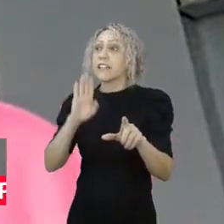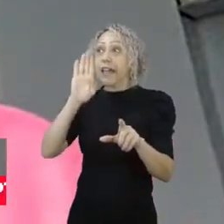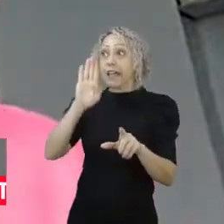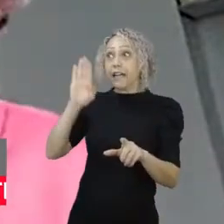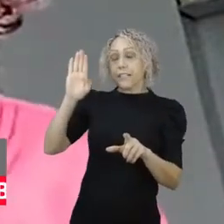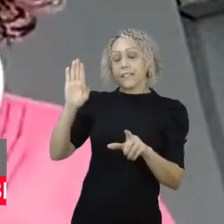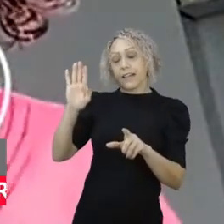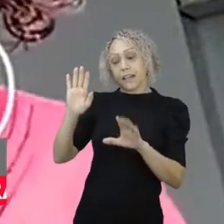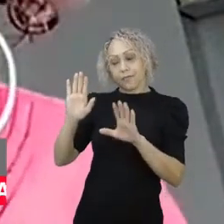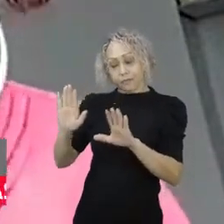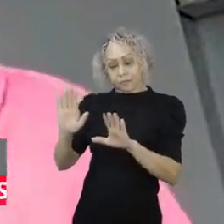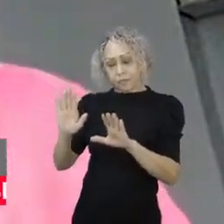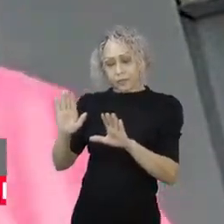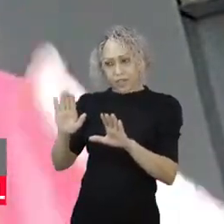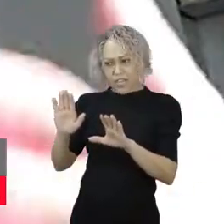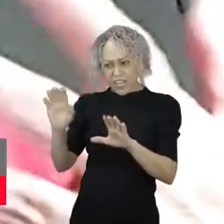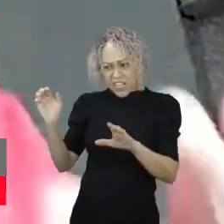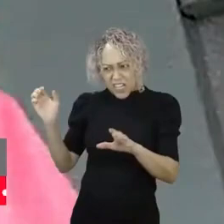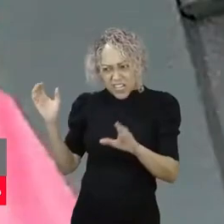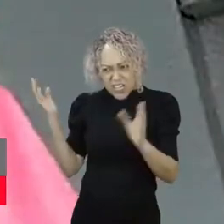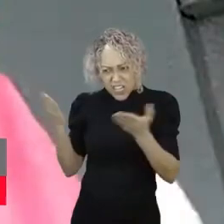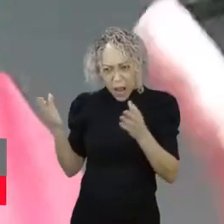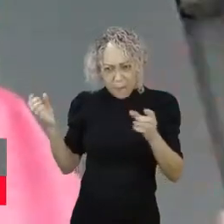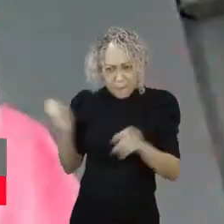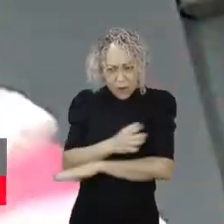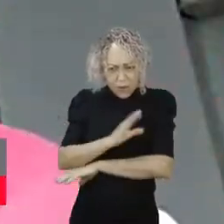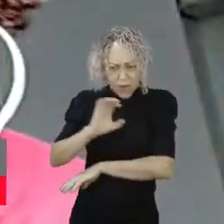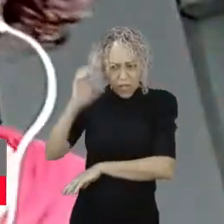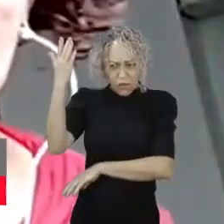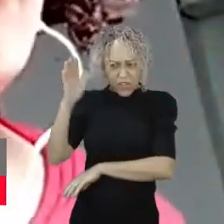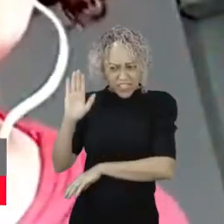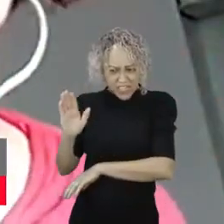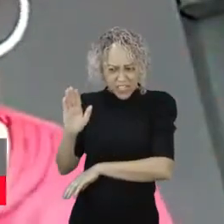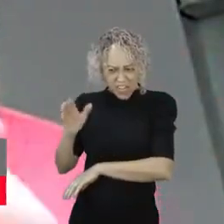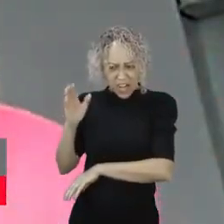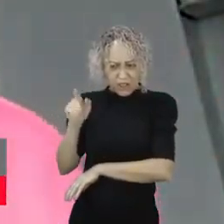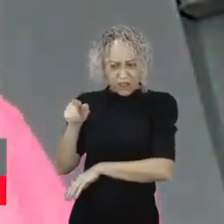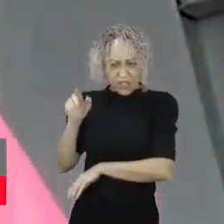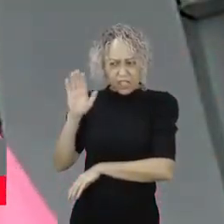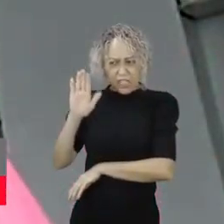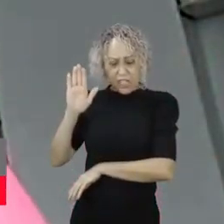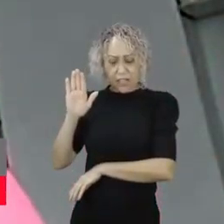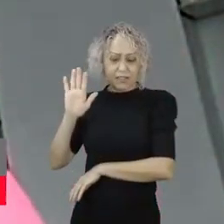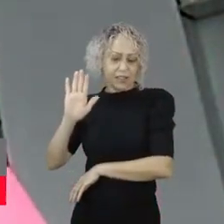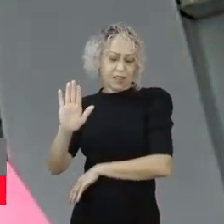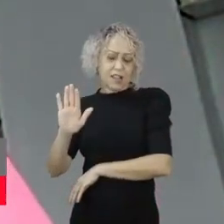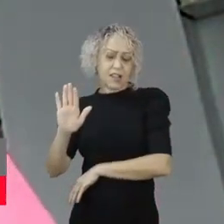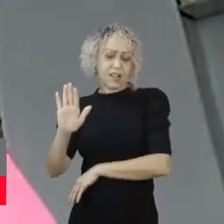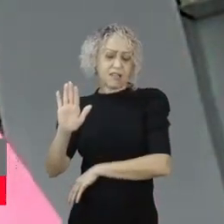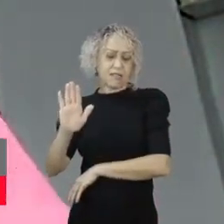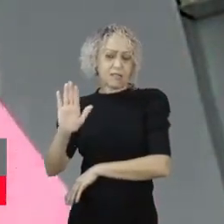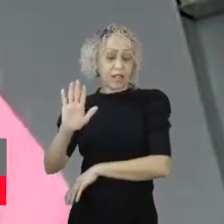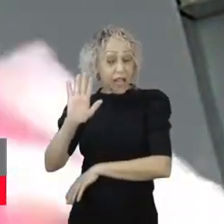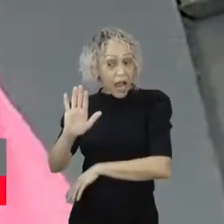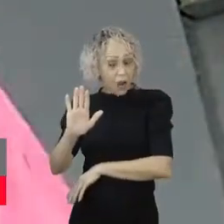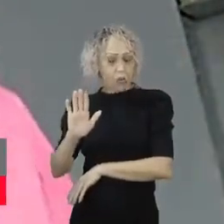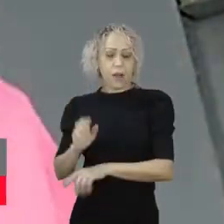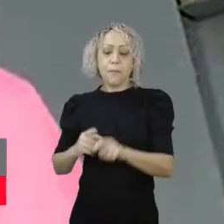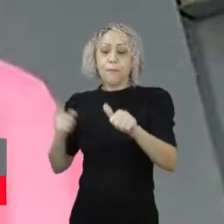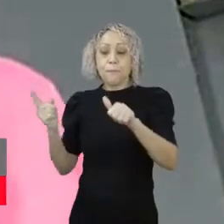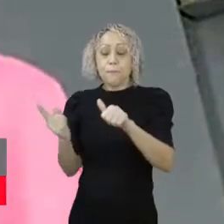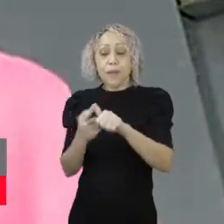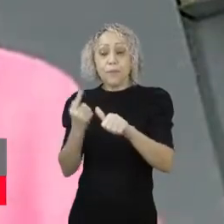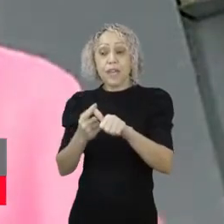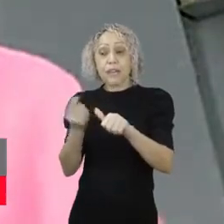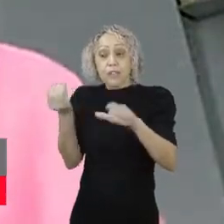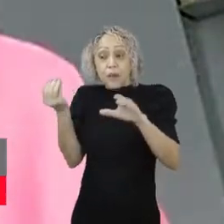o diretório municipal vai ver quantos companheiros e quantas companheiras estão, porque é